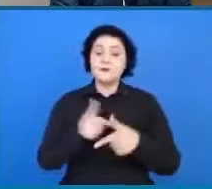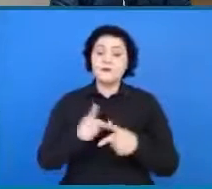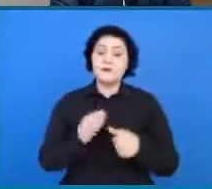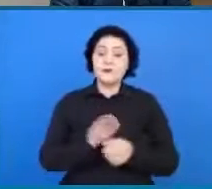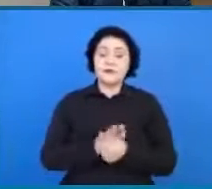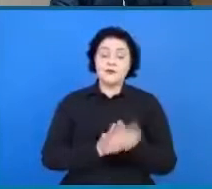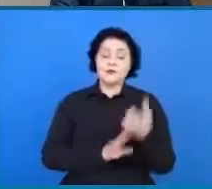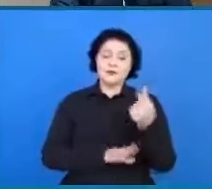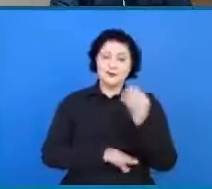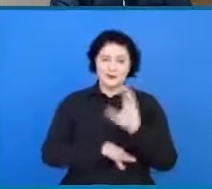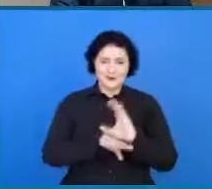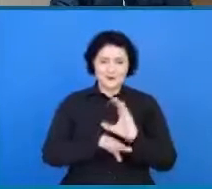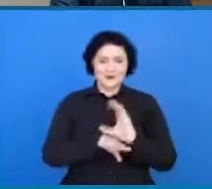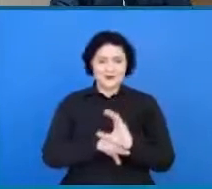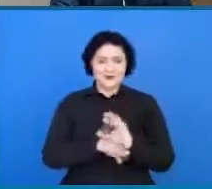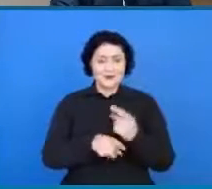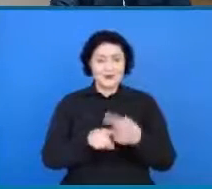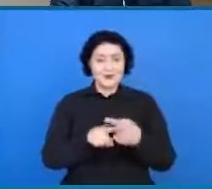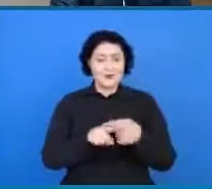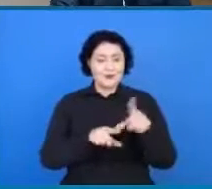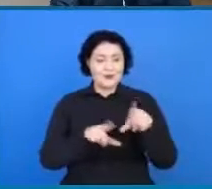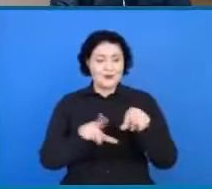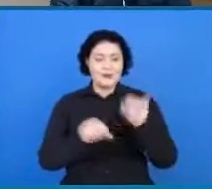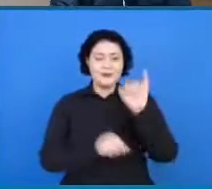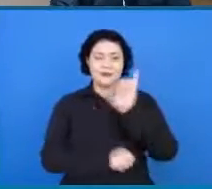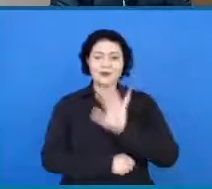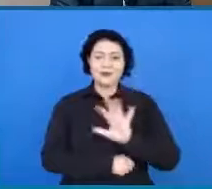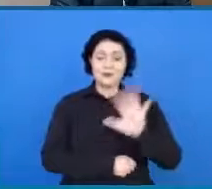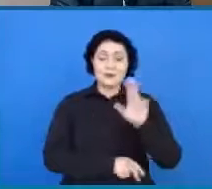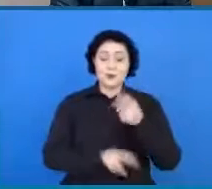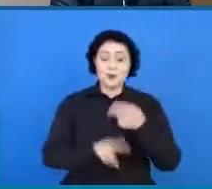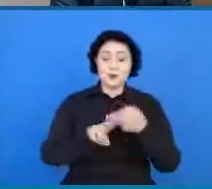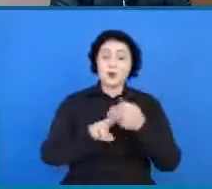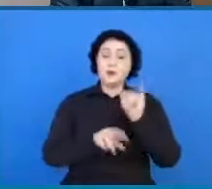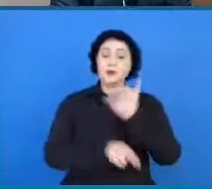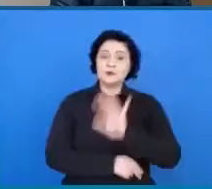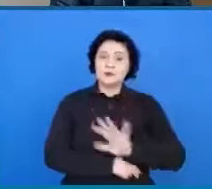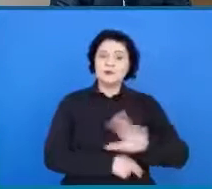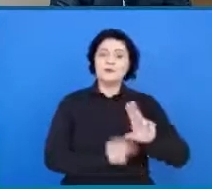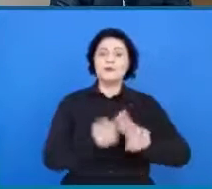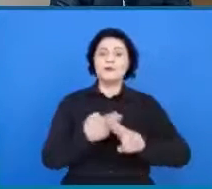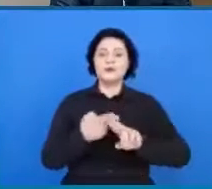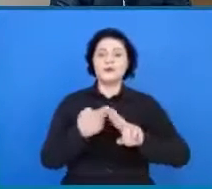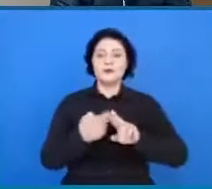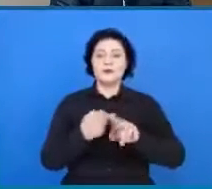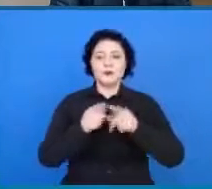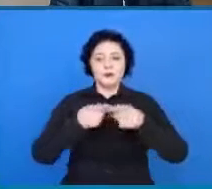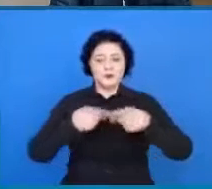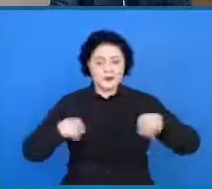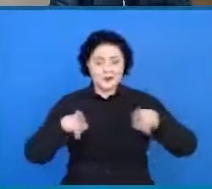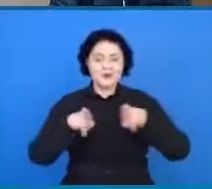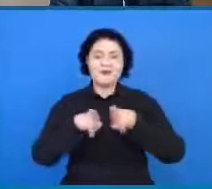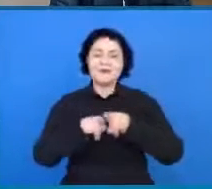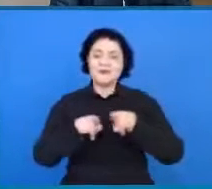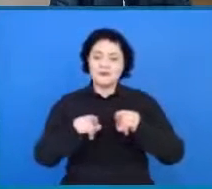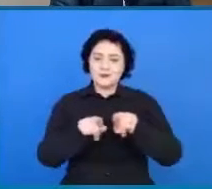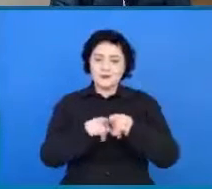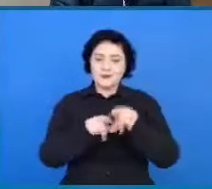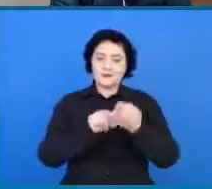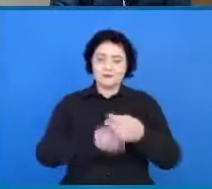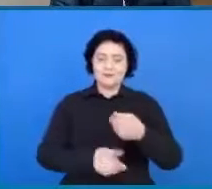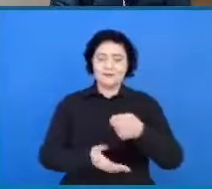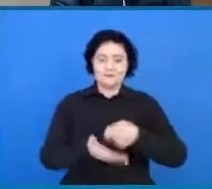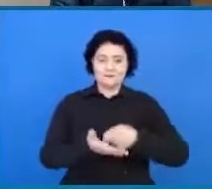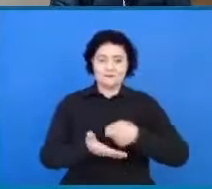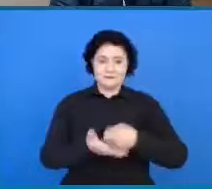muitos custos também porque a escolha das imagens o uso das imagens uso das trilhas é algo que existe